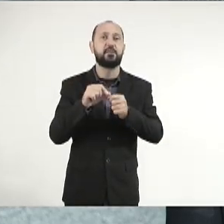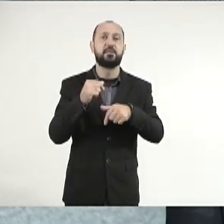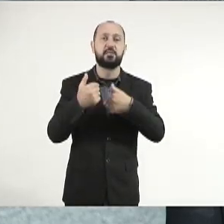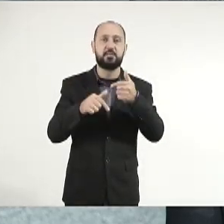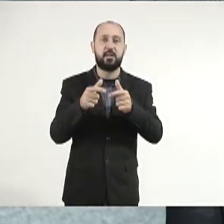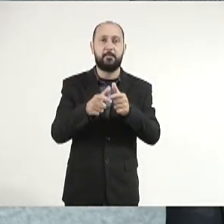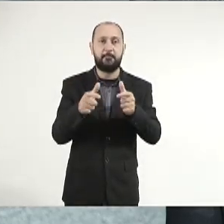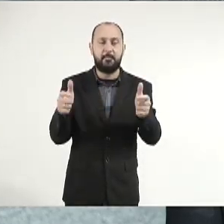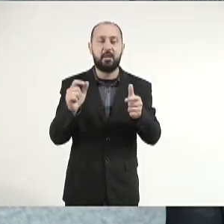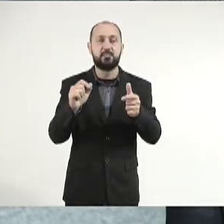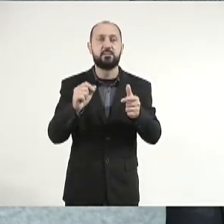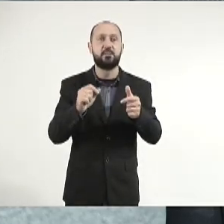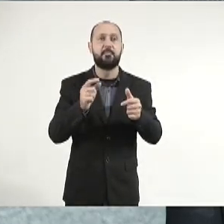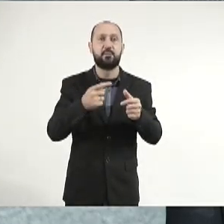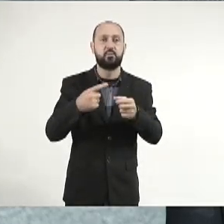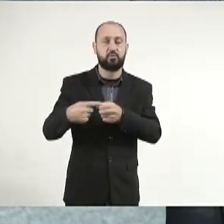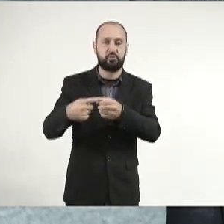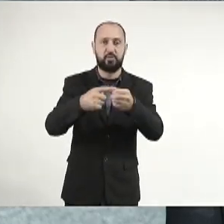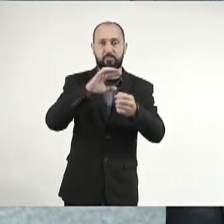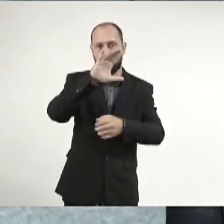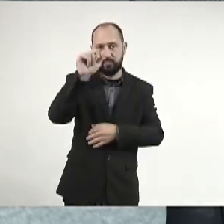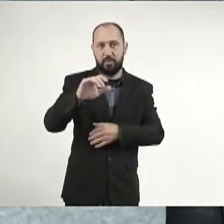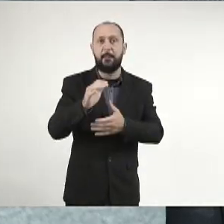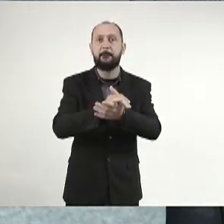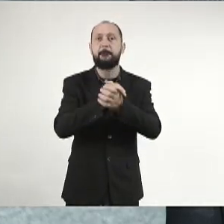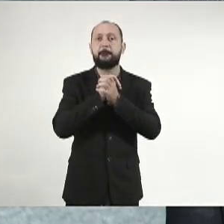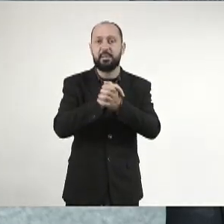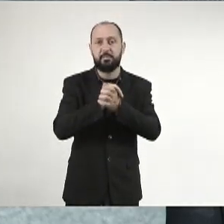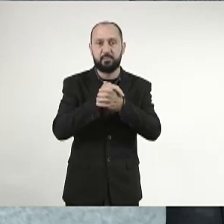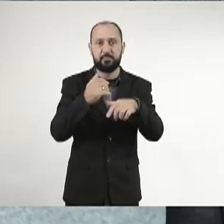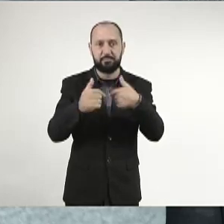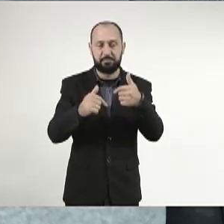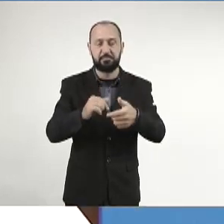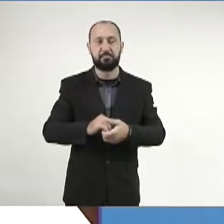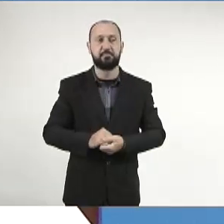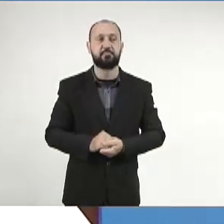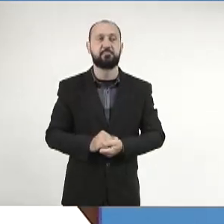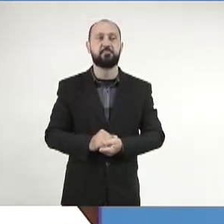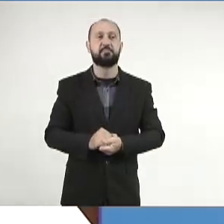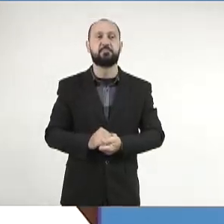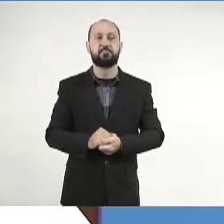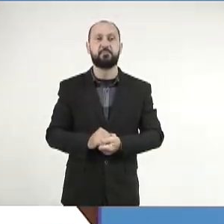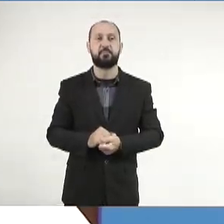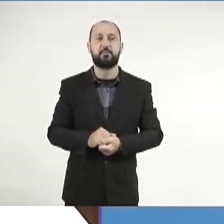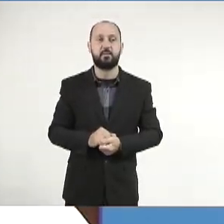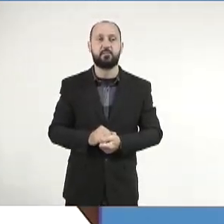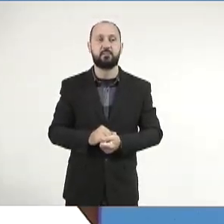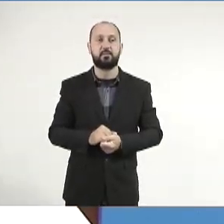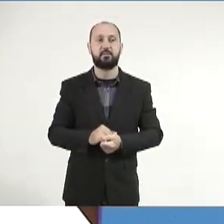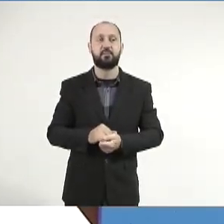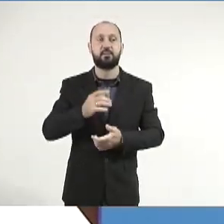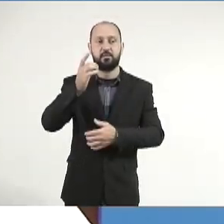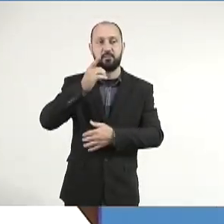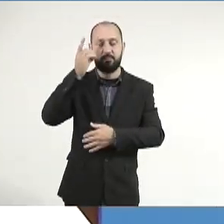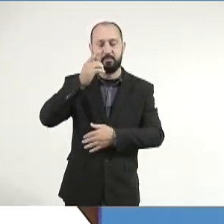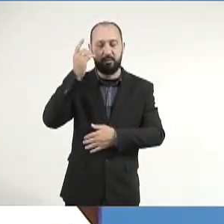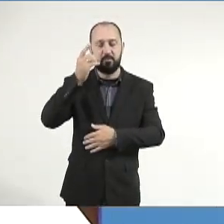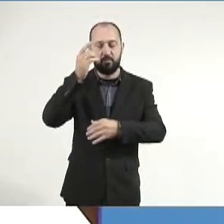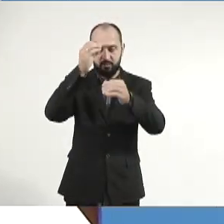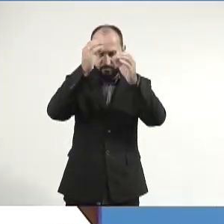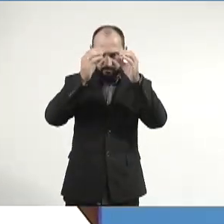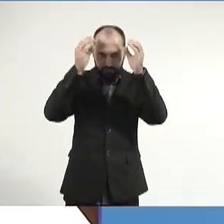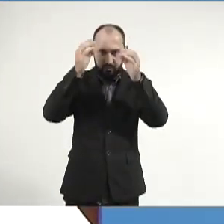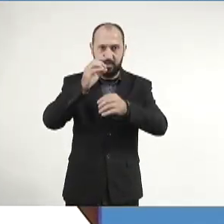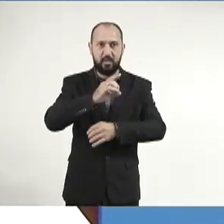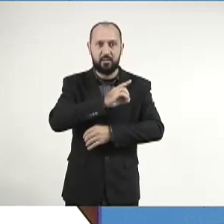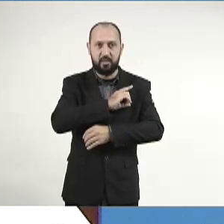trabalho também para as demais cidades do Mato Grosso do Sul. Parabéns pelo trabalho, deputado. Deputado Caravini, Vossa Excelência, que é delegado